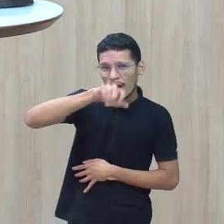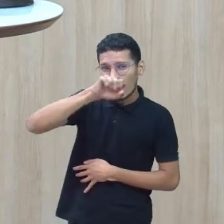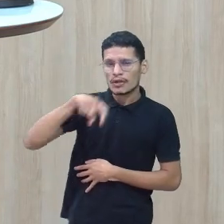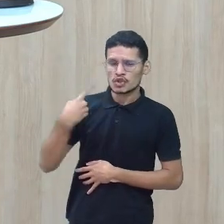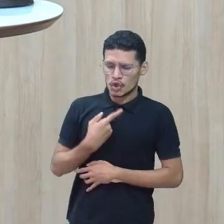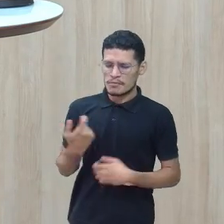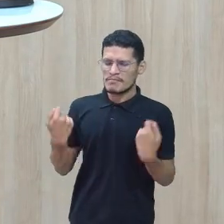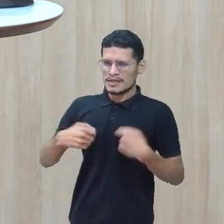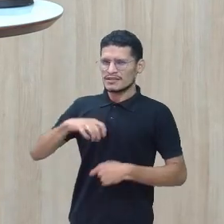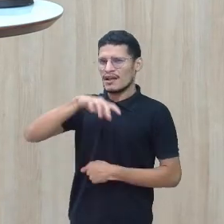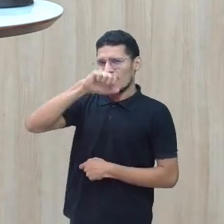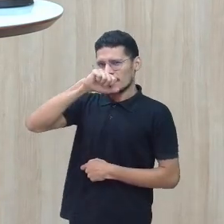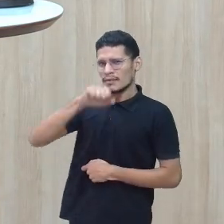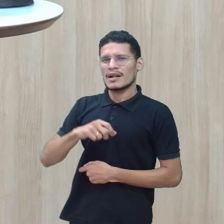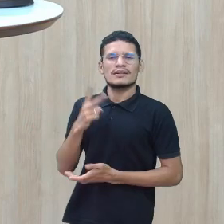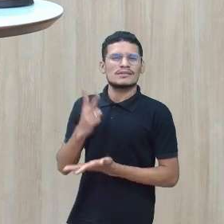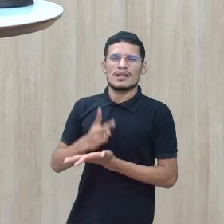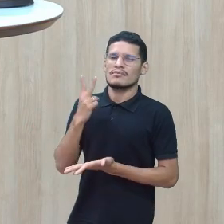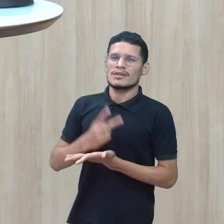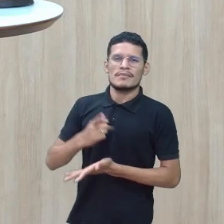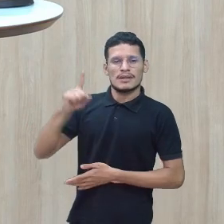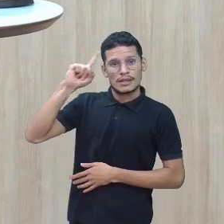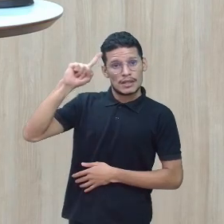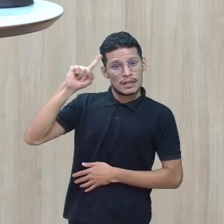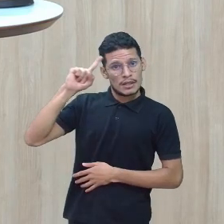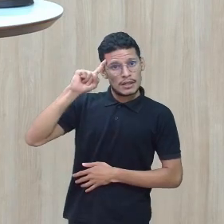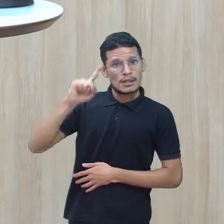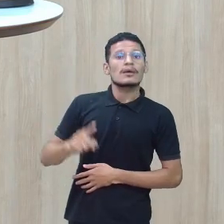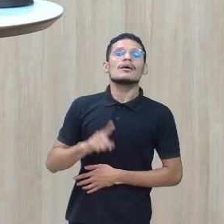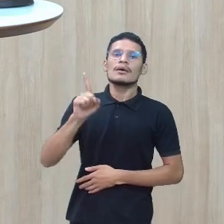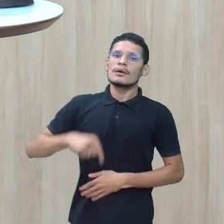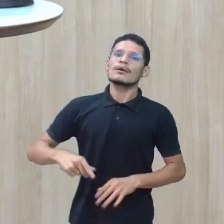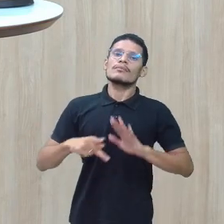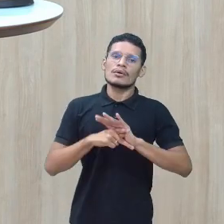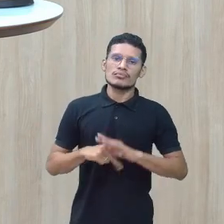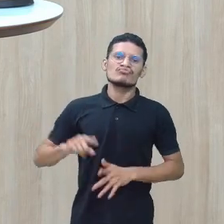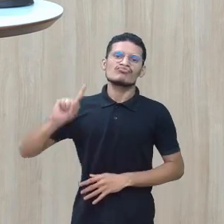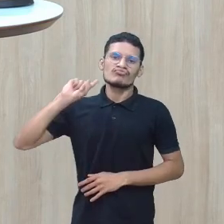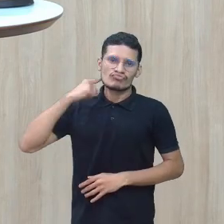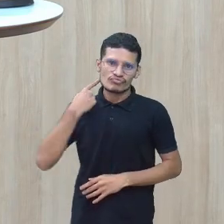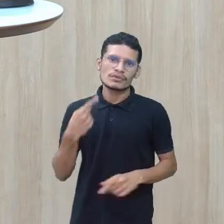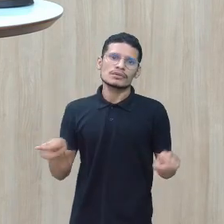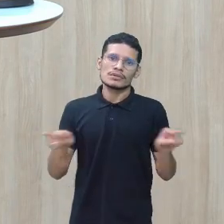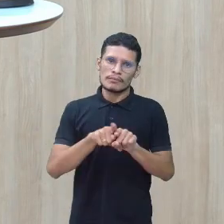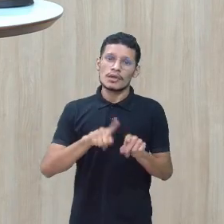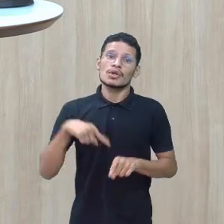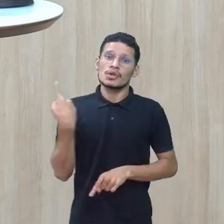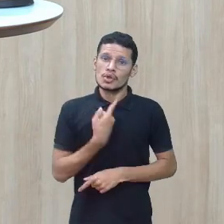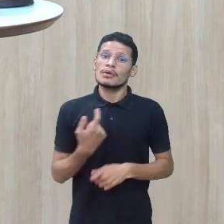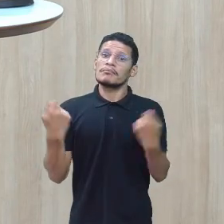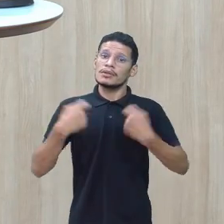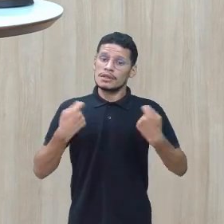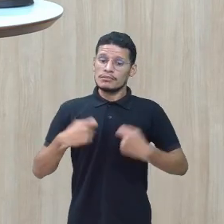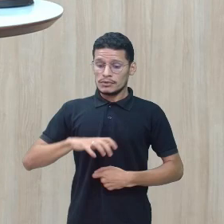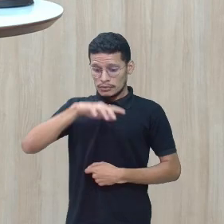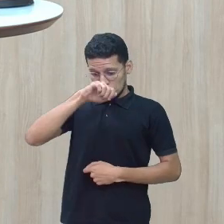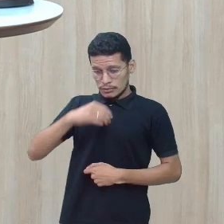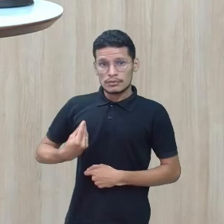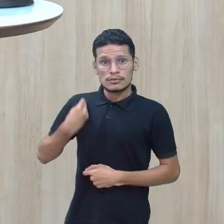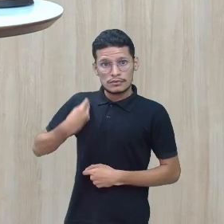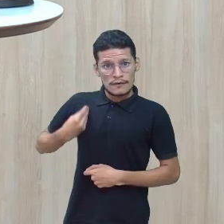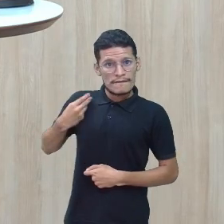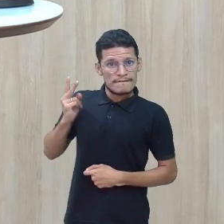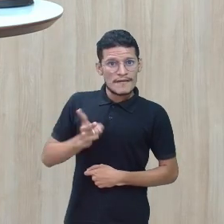para respirar diariamente está sendo poluído e nós precisamos do ar para a nossa